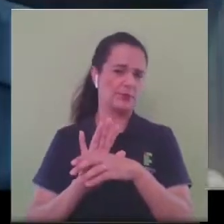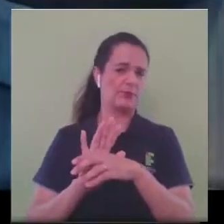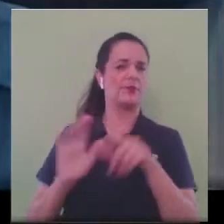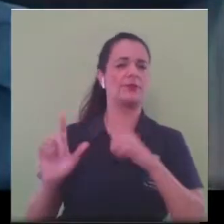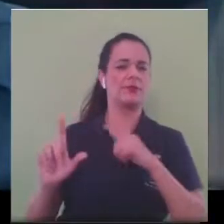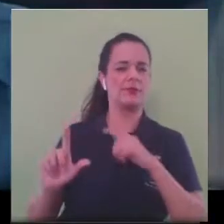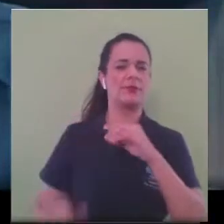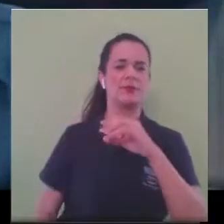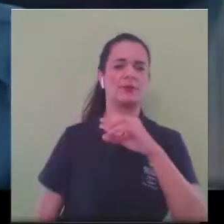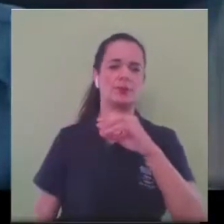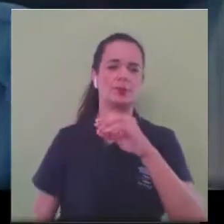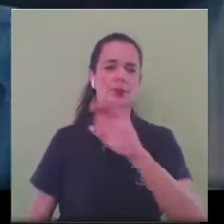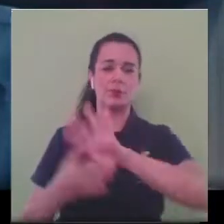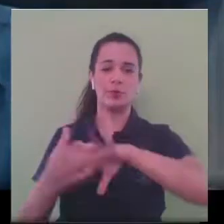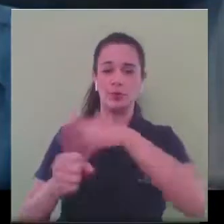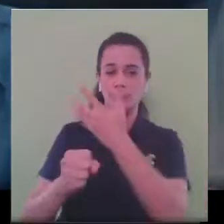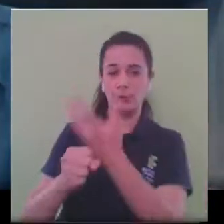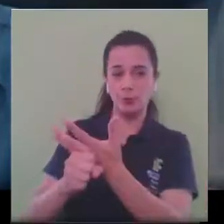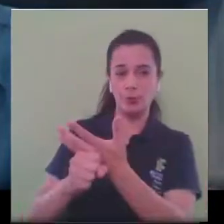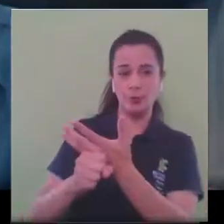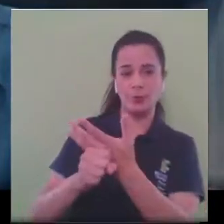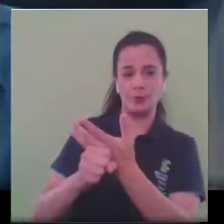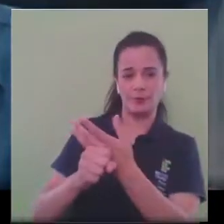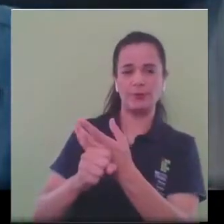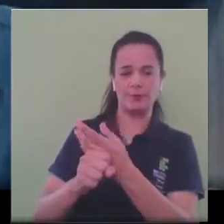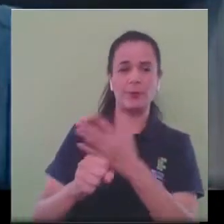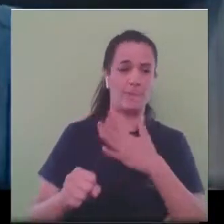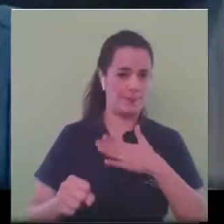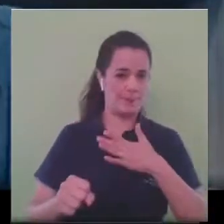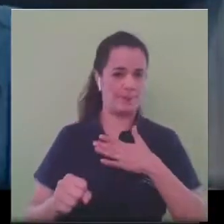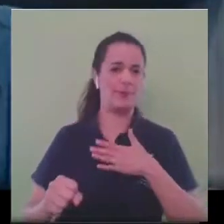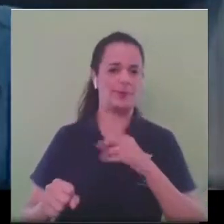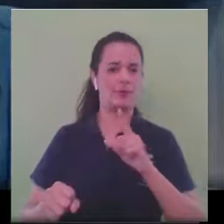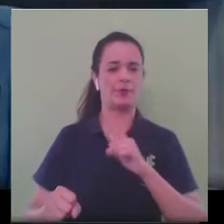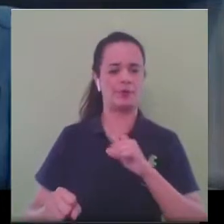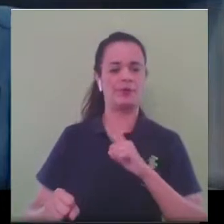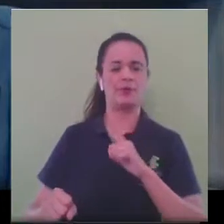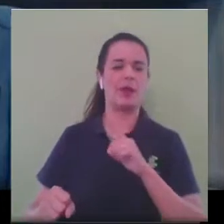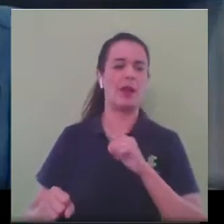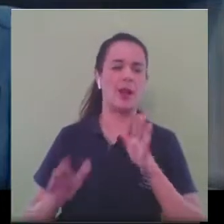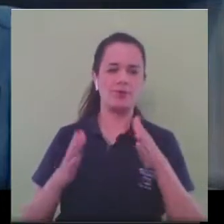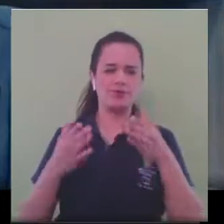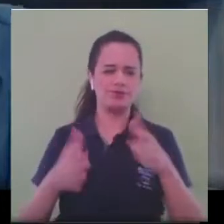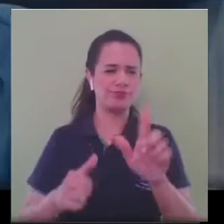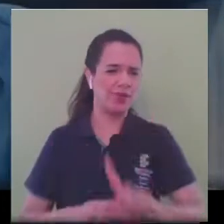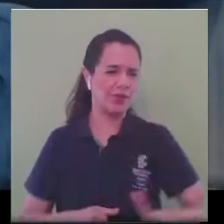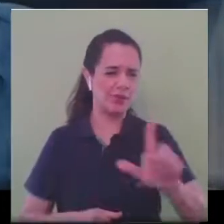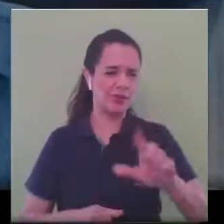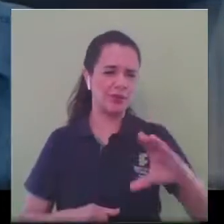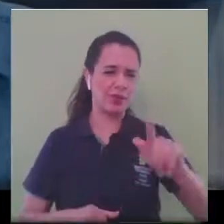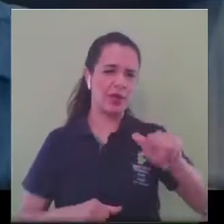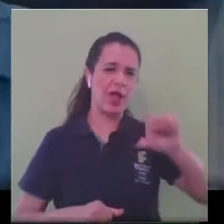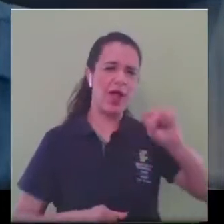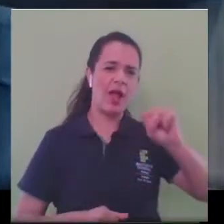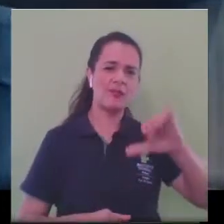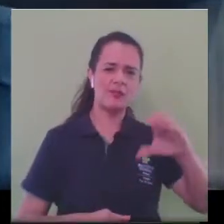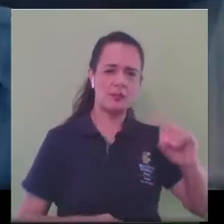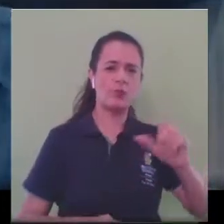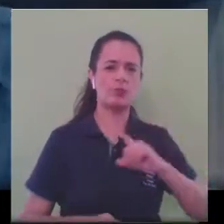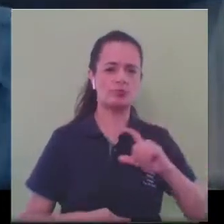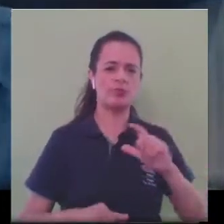canal no YouTube, que é dedicado a só falar de obras clássicas, de obras dedicadas à vida intelectual. Lá eu fiz uma playlist, né?